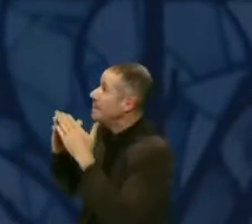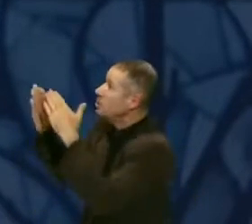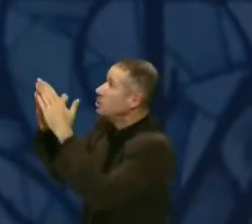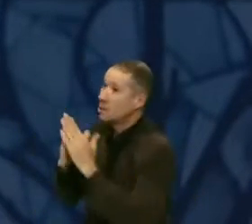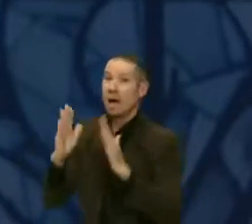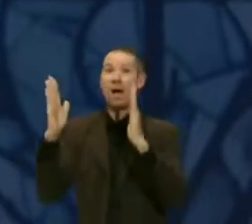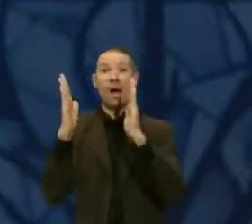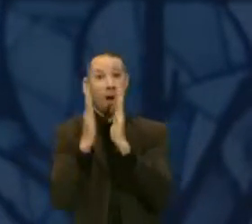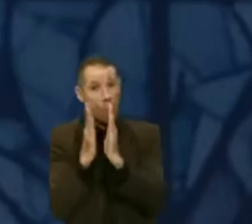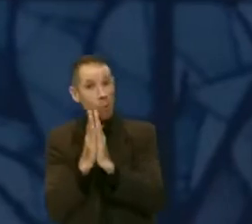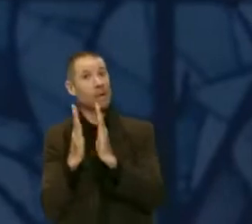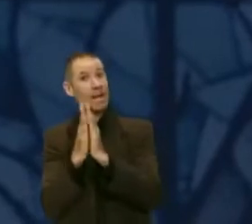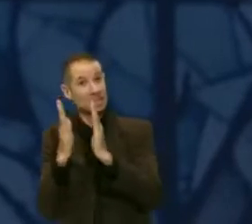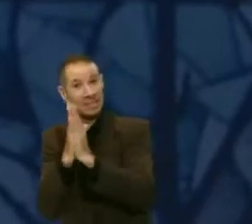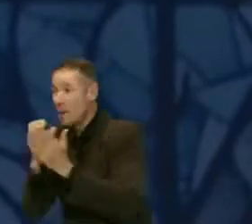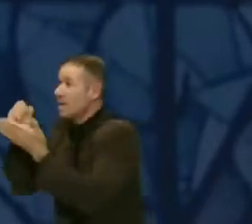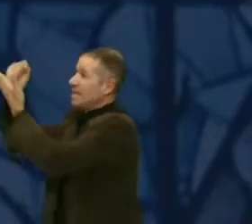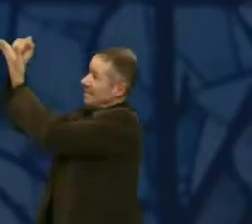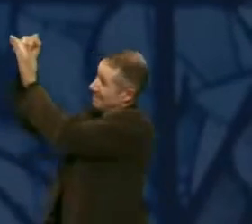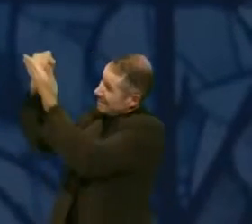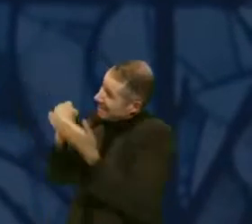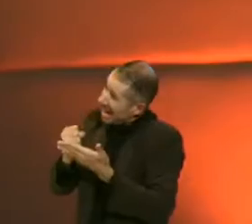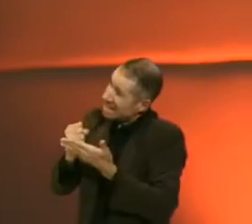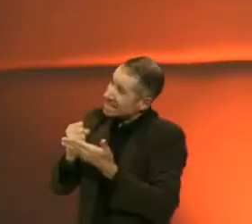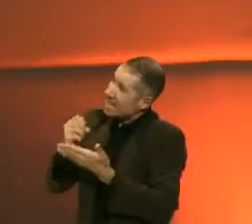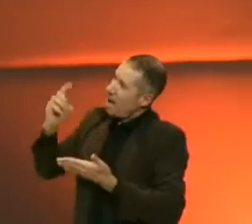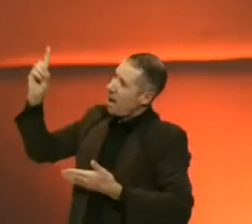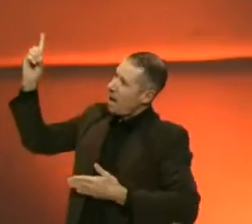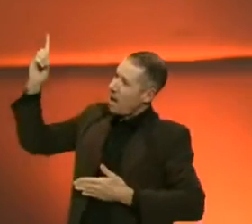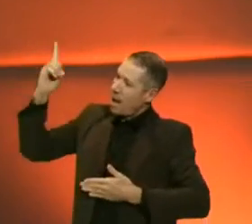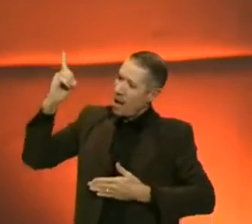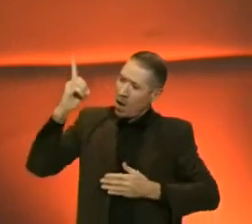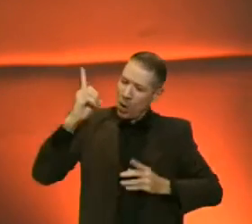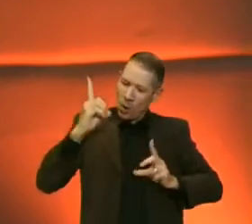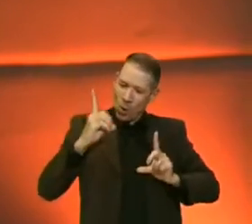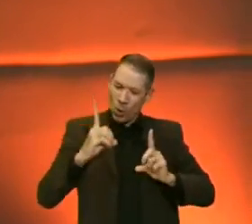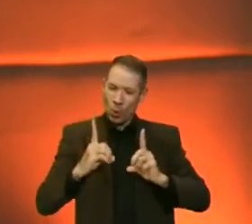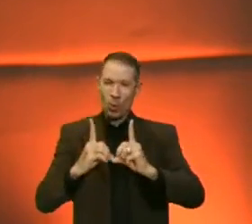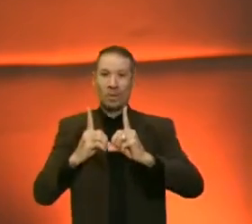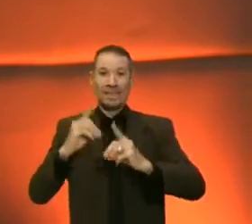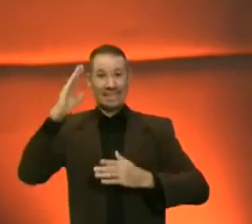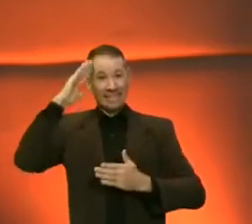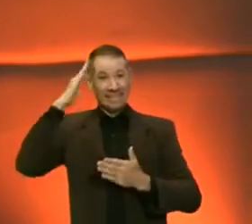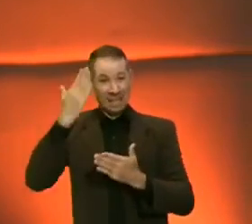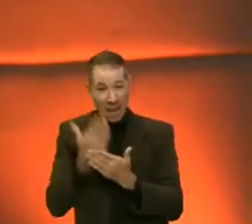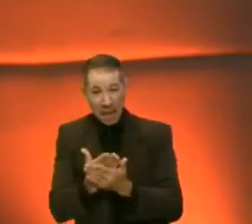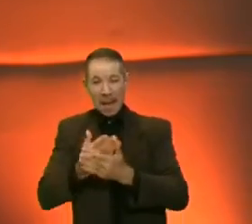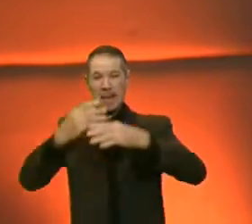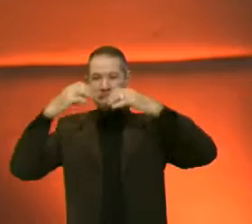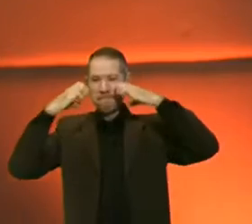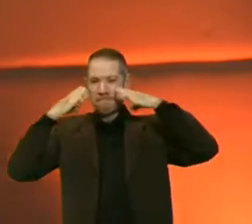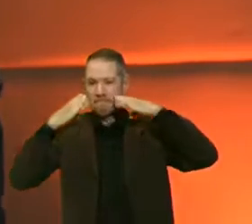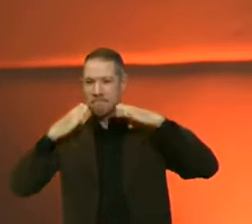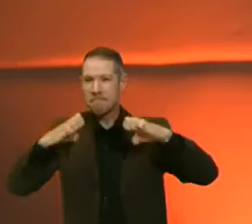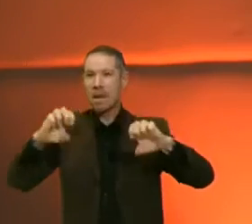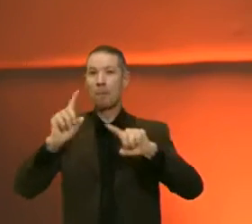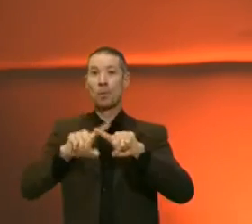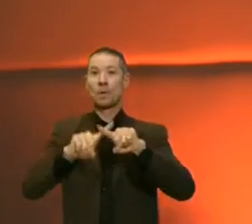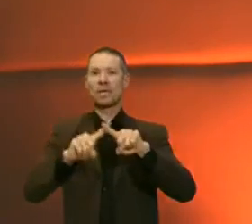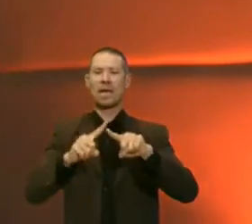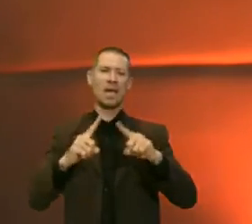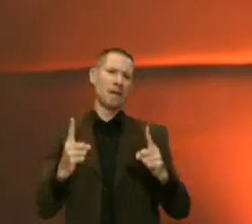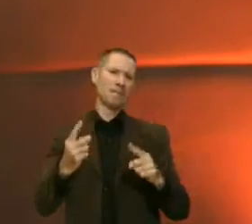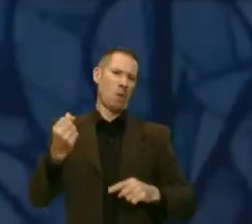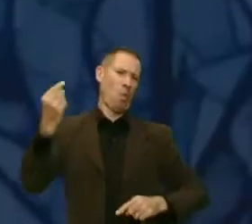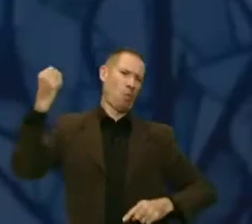pedir. A oração traz a visitação de Deus. Eu creio no Evangelho porque um dia,